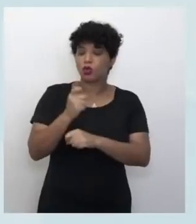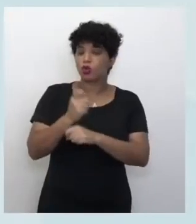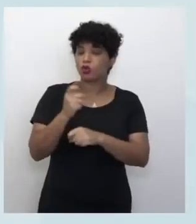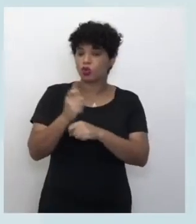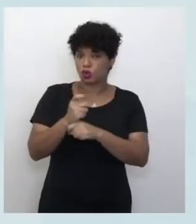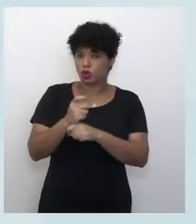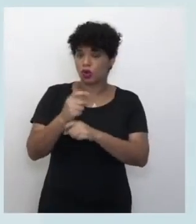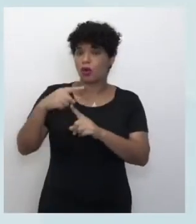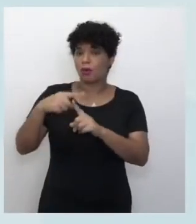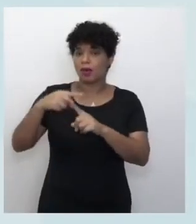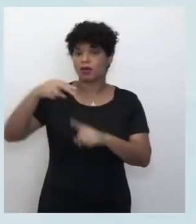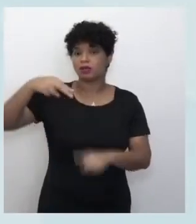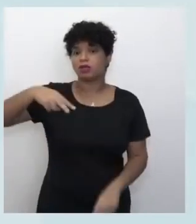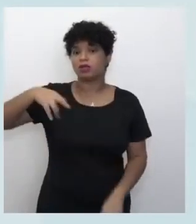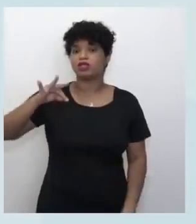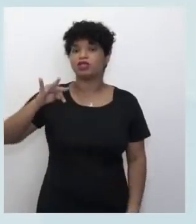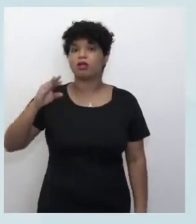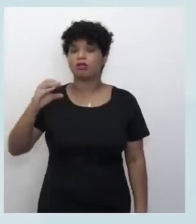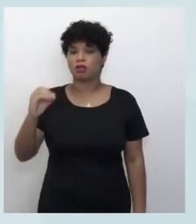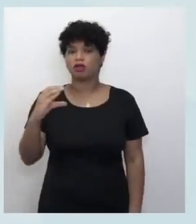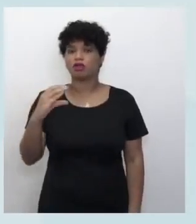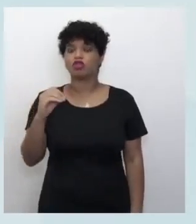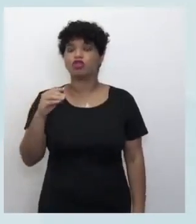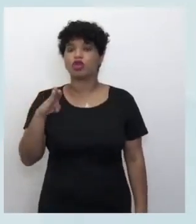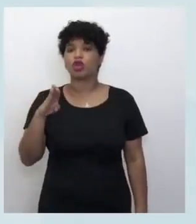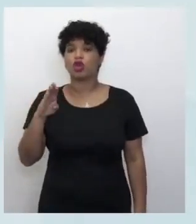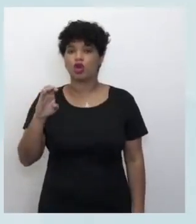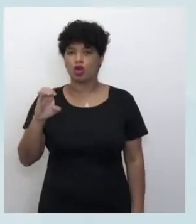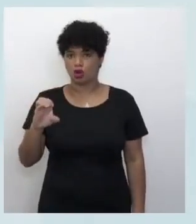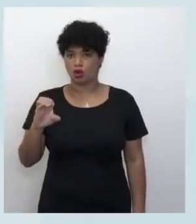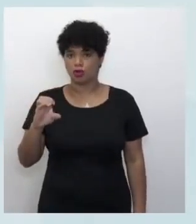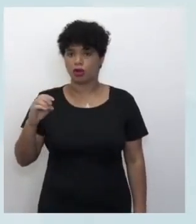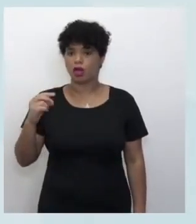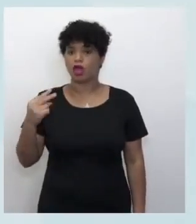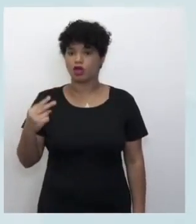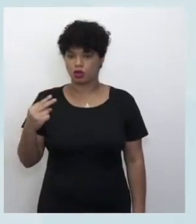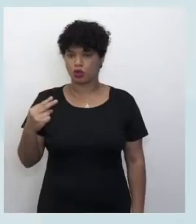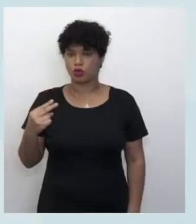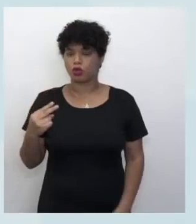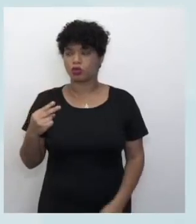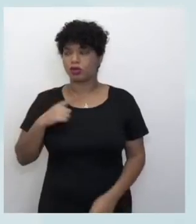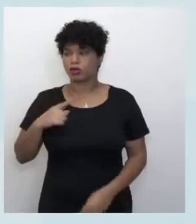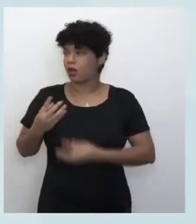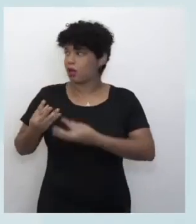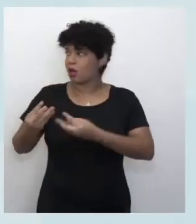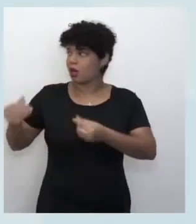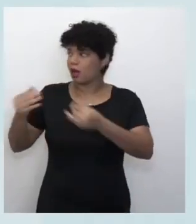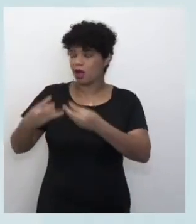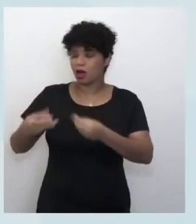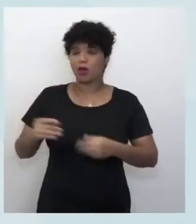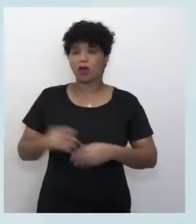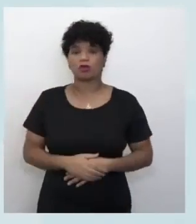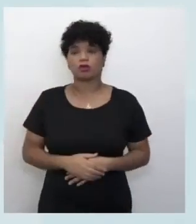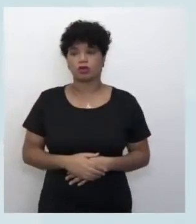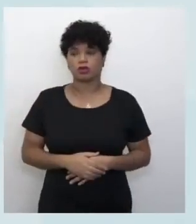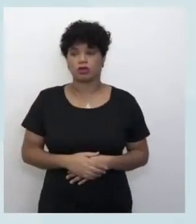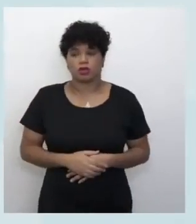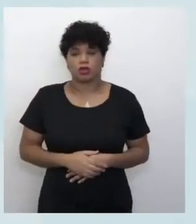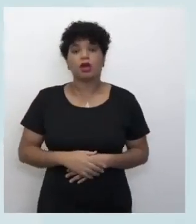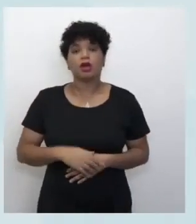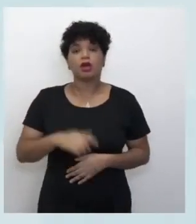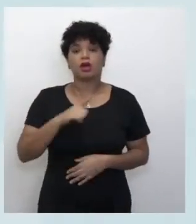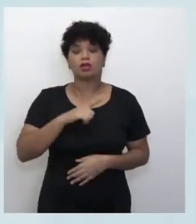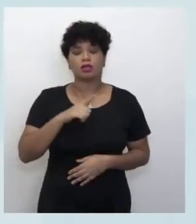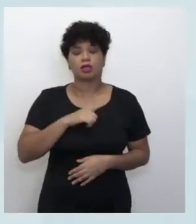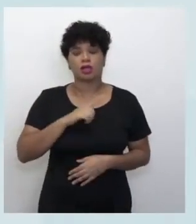o nitrato de cobre 2 no estado aquoso. Portanto, nós temos aqui, né,